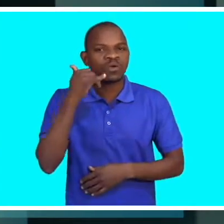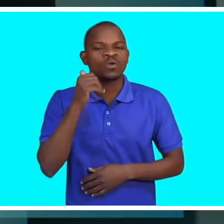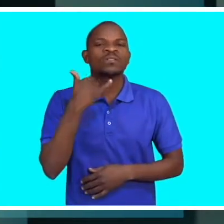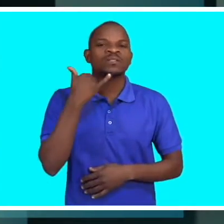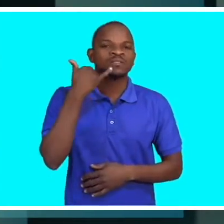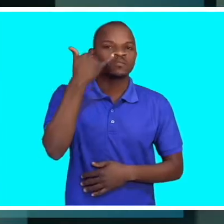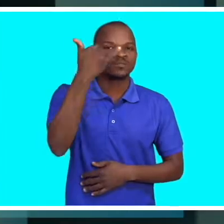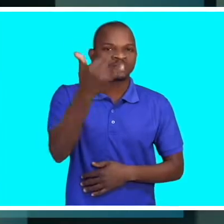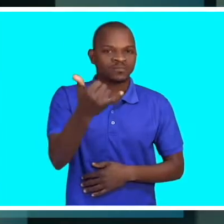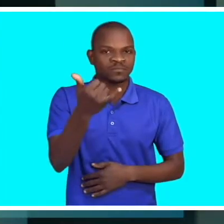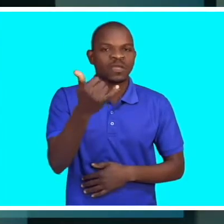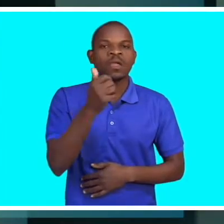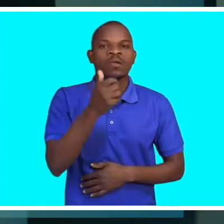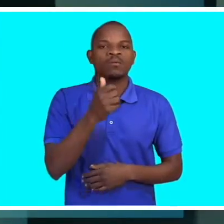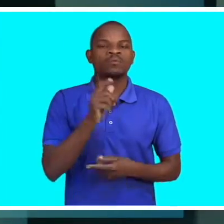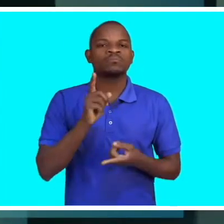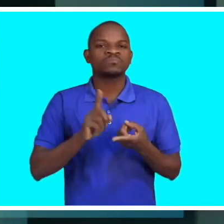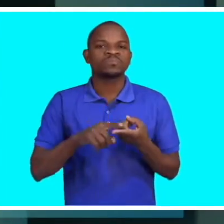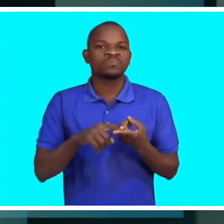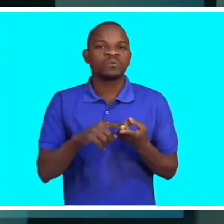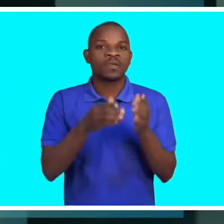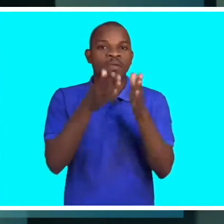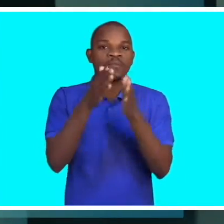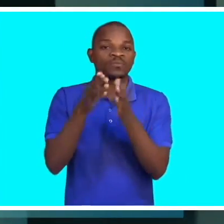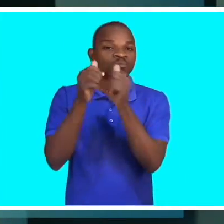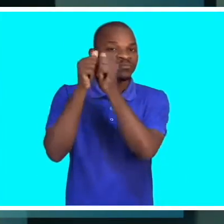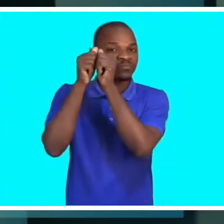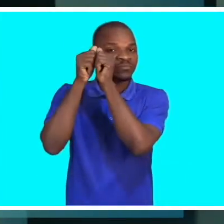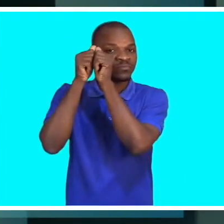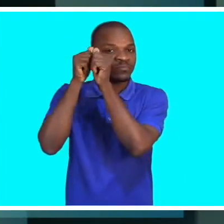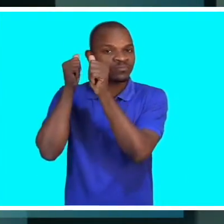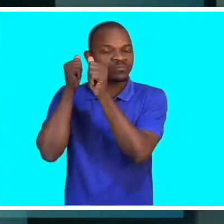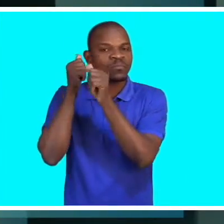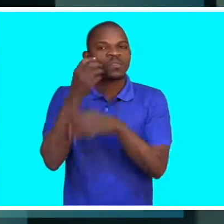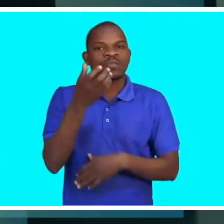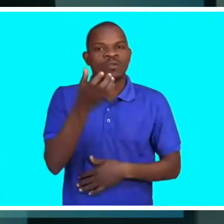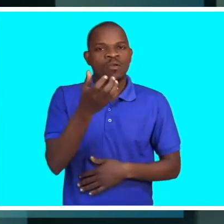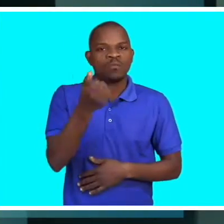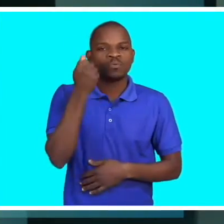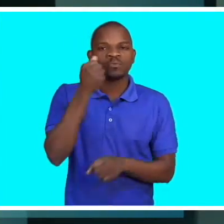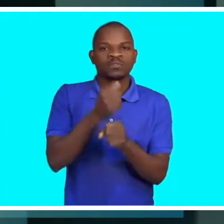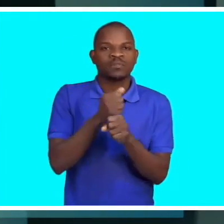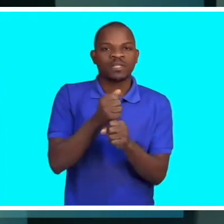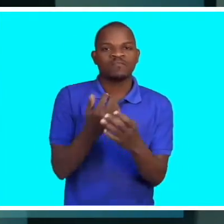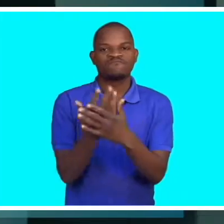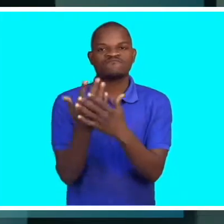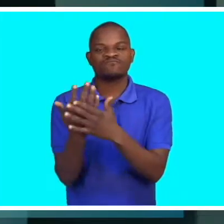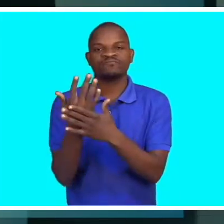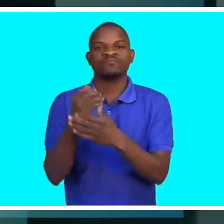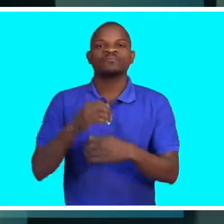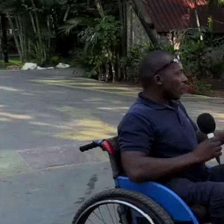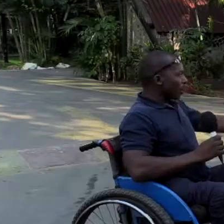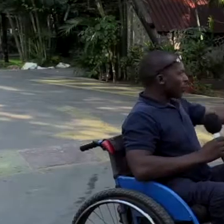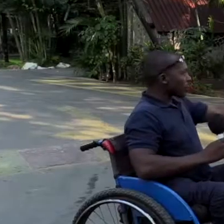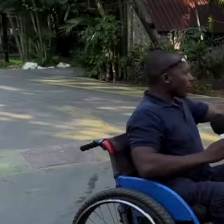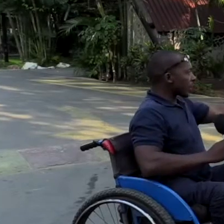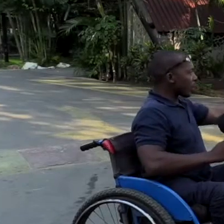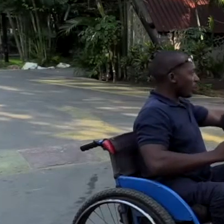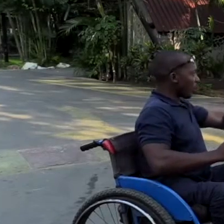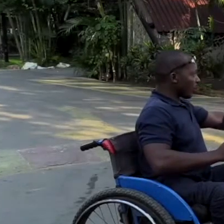comunica-se perfeitamente via rádio comunicação. O deficiente mental, ele serve no jardim.